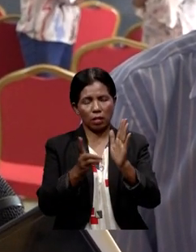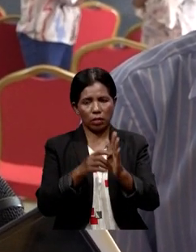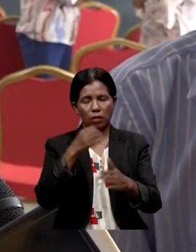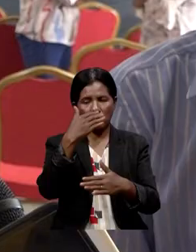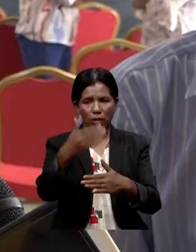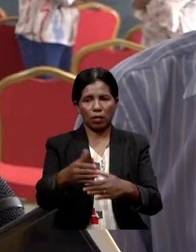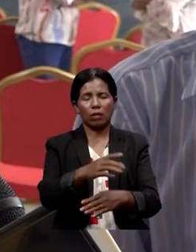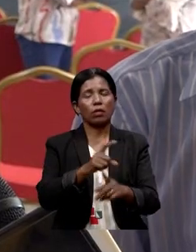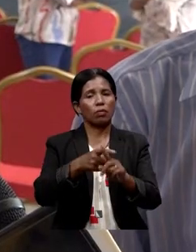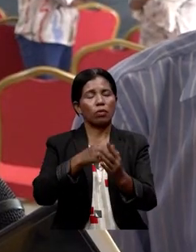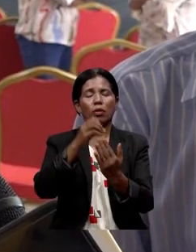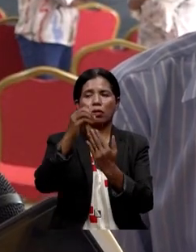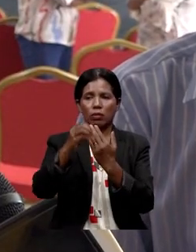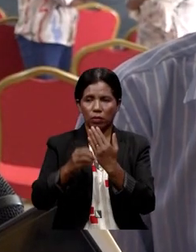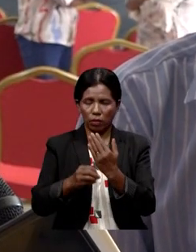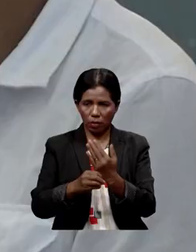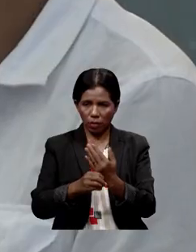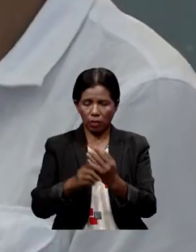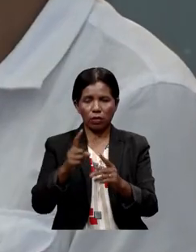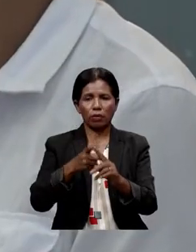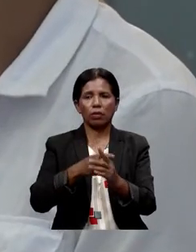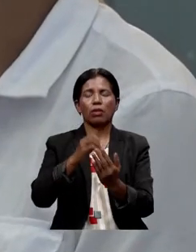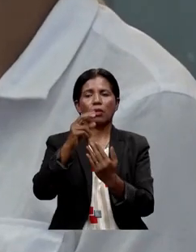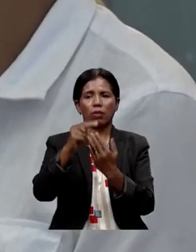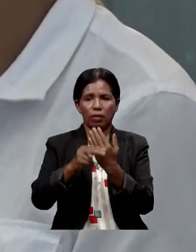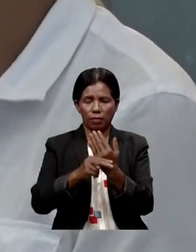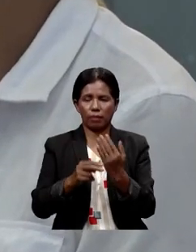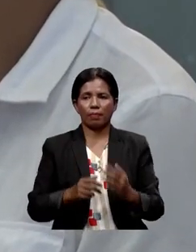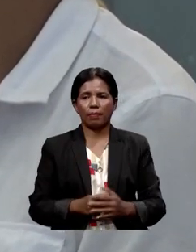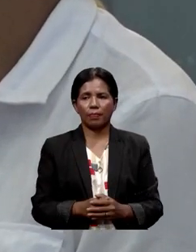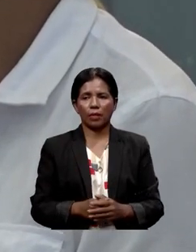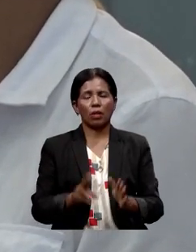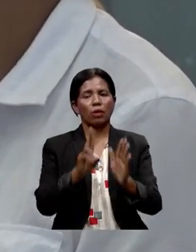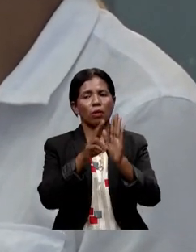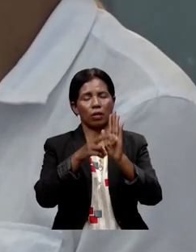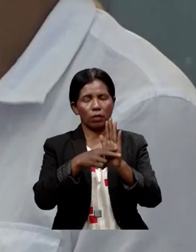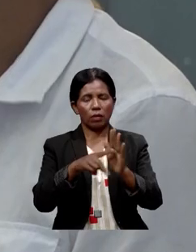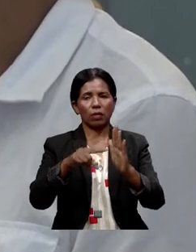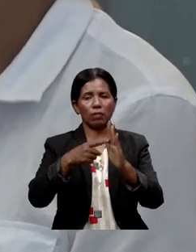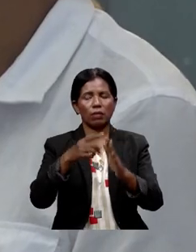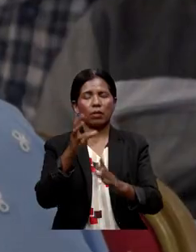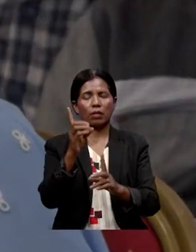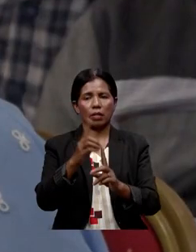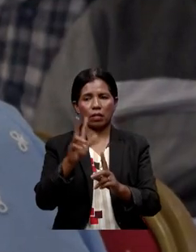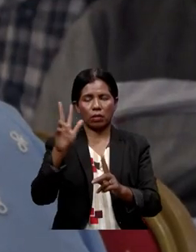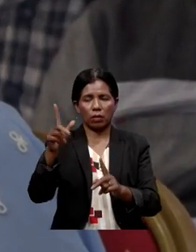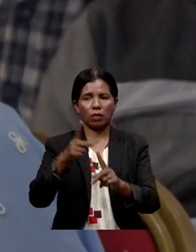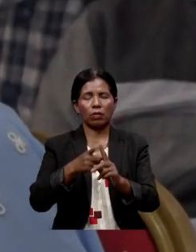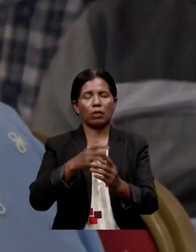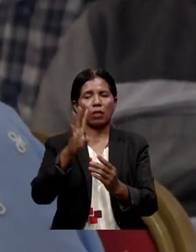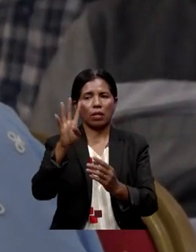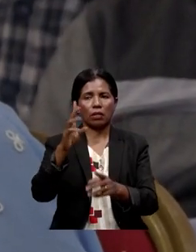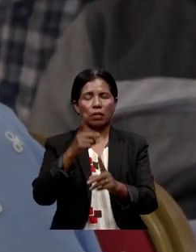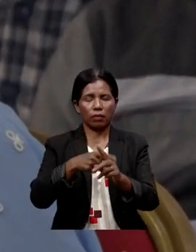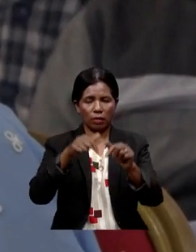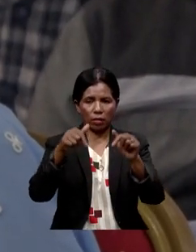de outubro, outubro e novembro. Além de né, horário da pesquisa, Serrahu e a Lorontolo Torrat Fulané e